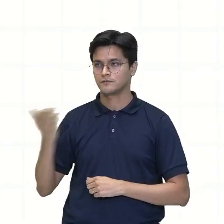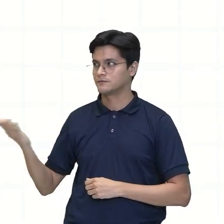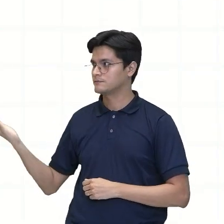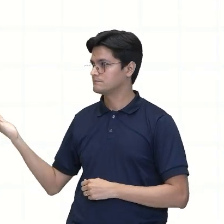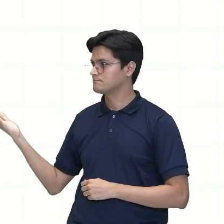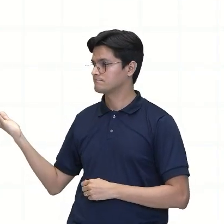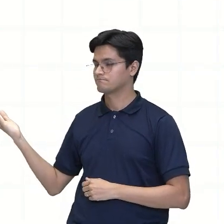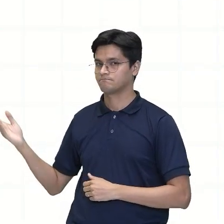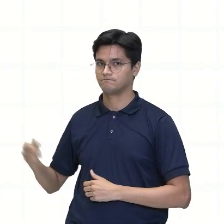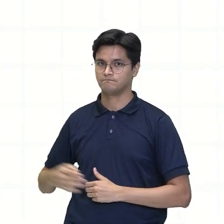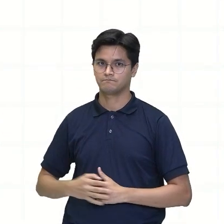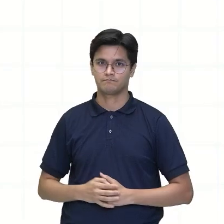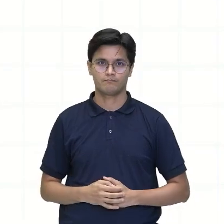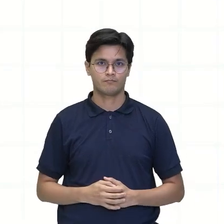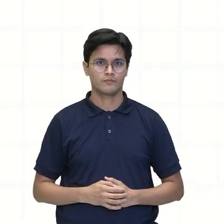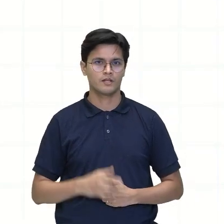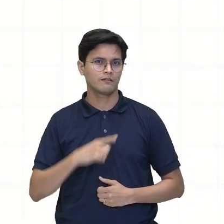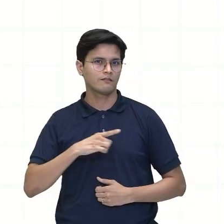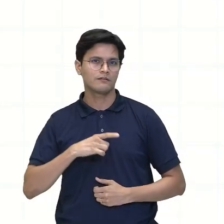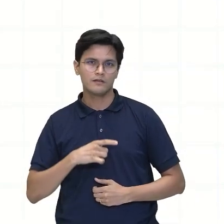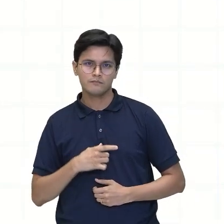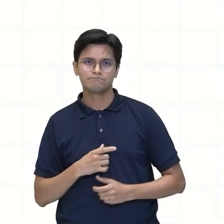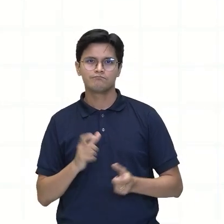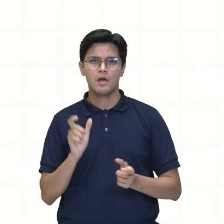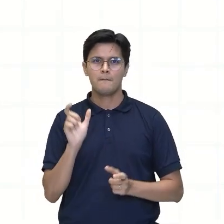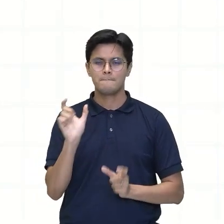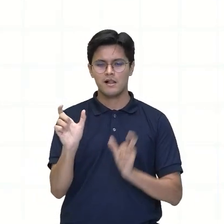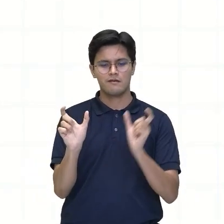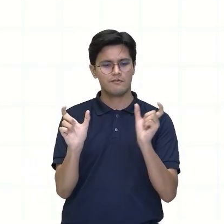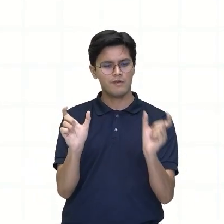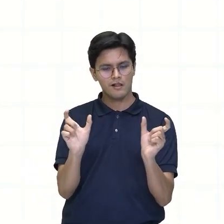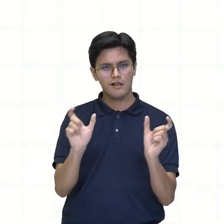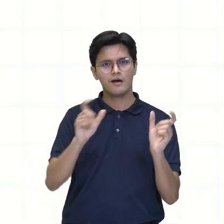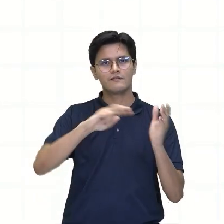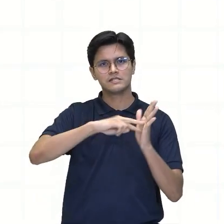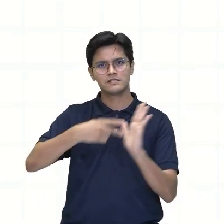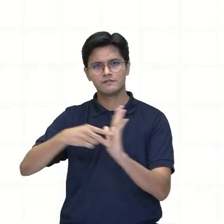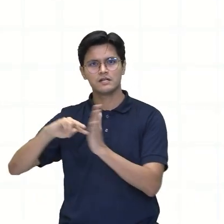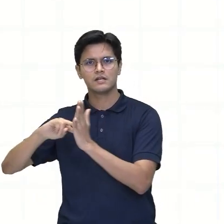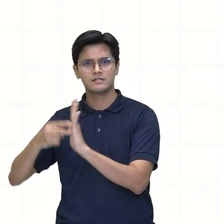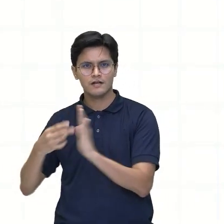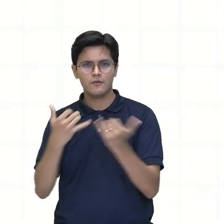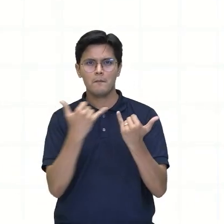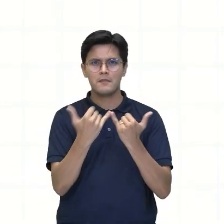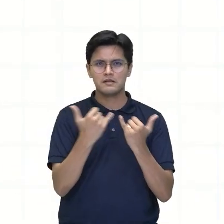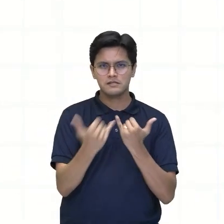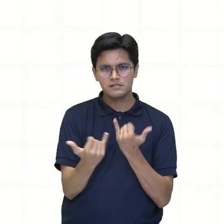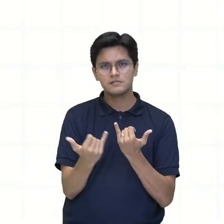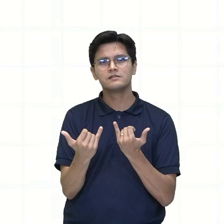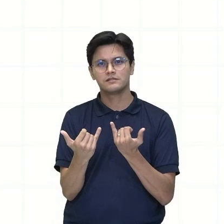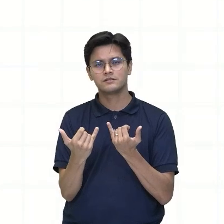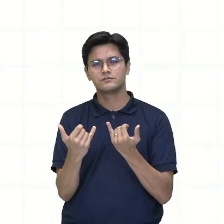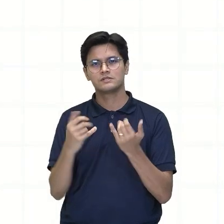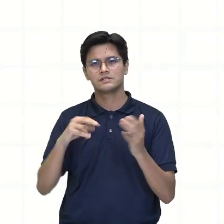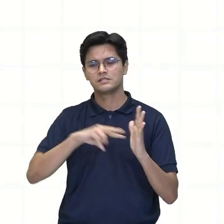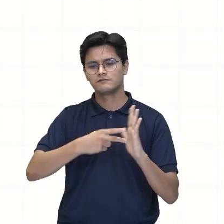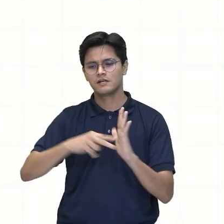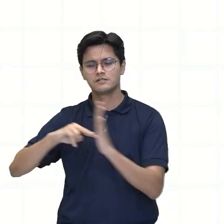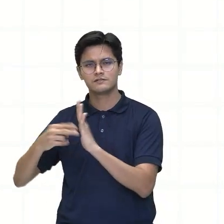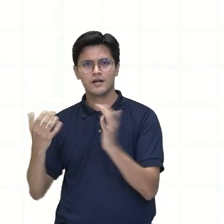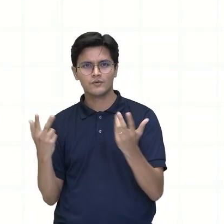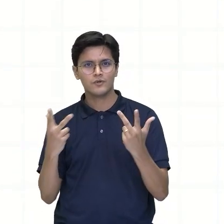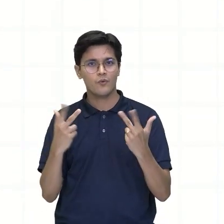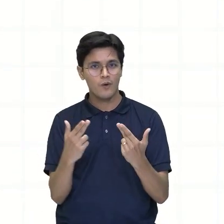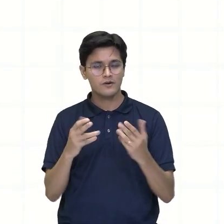Families. Várias palavras cognatas, impact é palavra cognata, social é palavra cognata, tá bom?